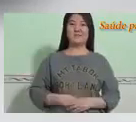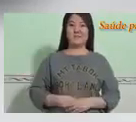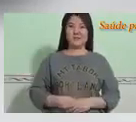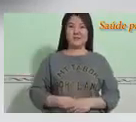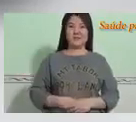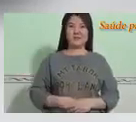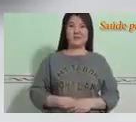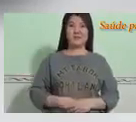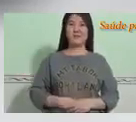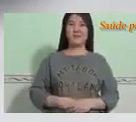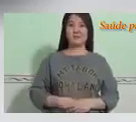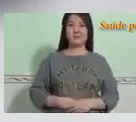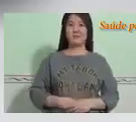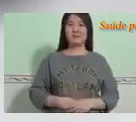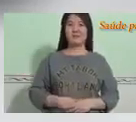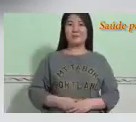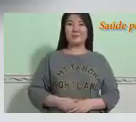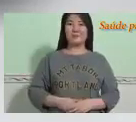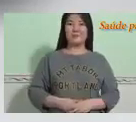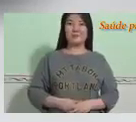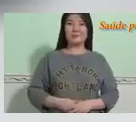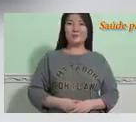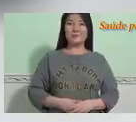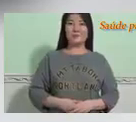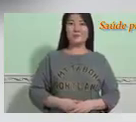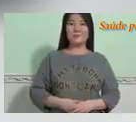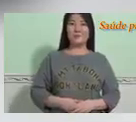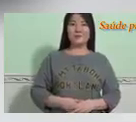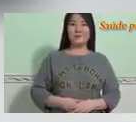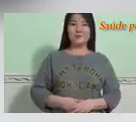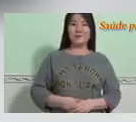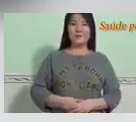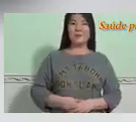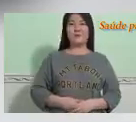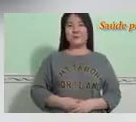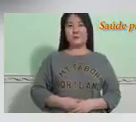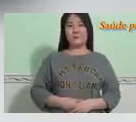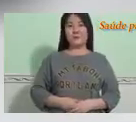É importante que assim que surgirem sinais e sintomas de gripe,